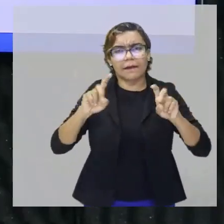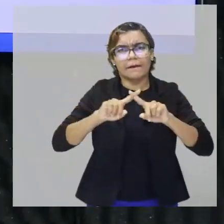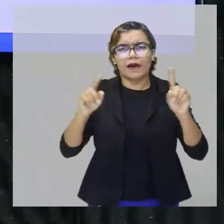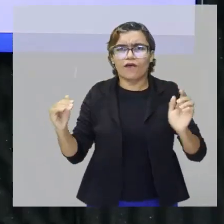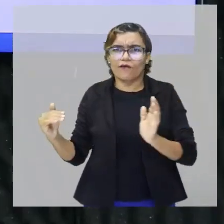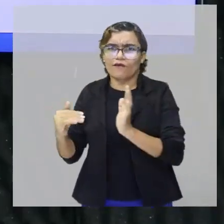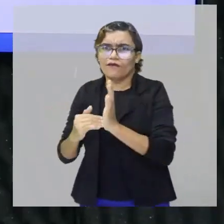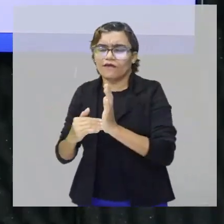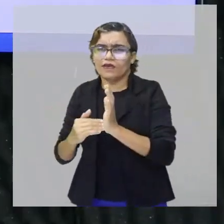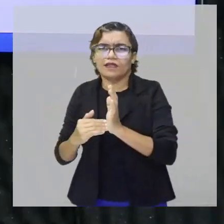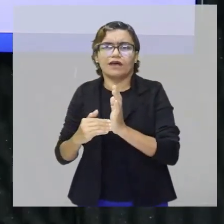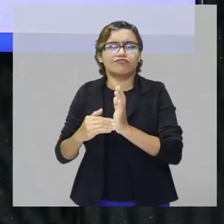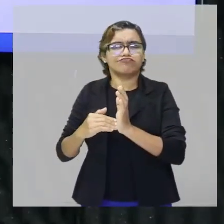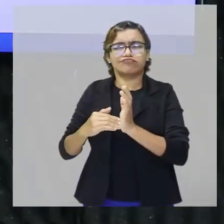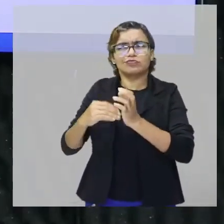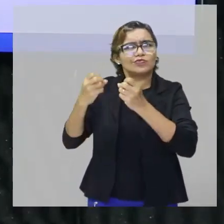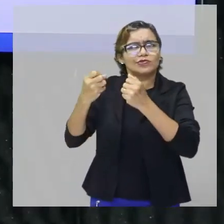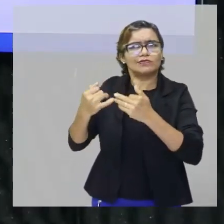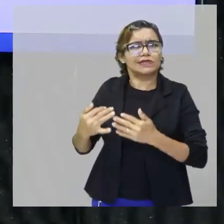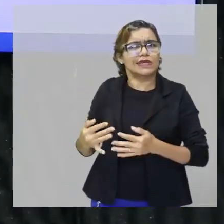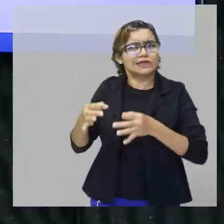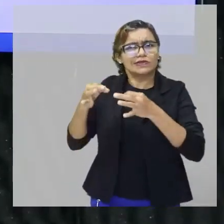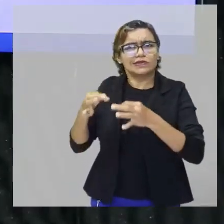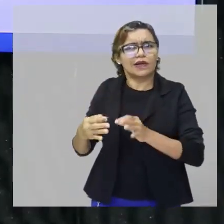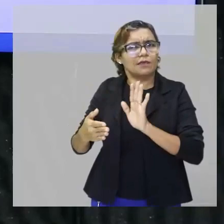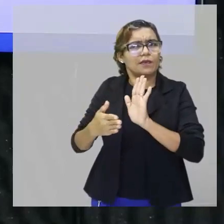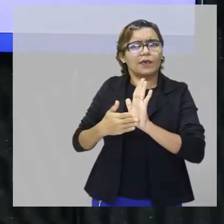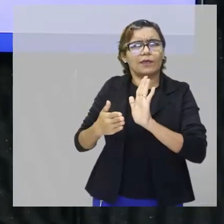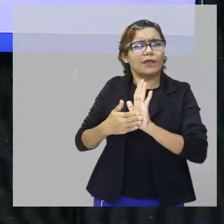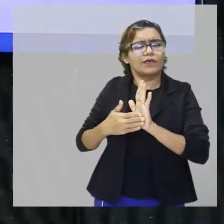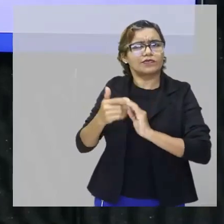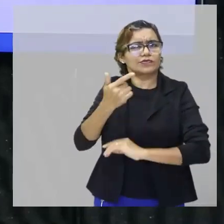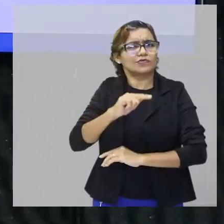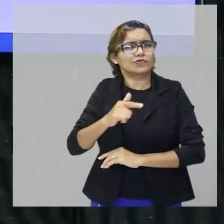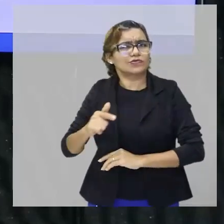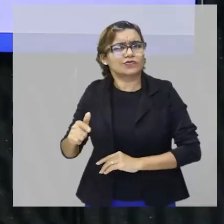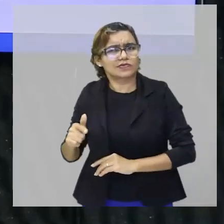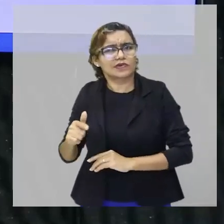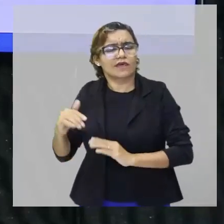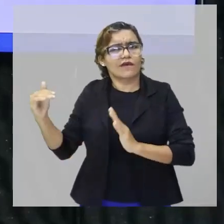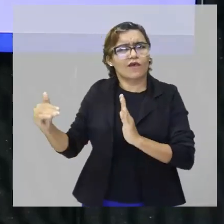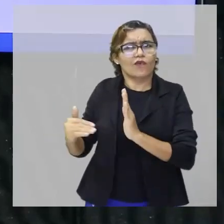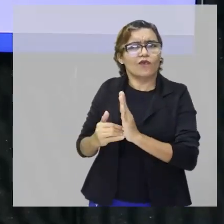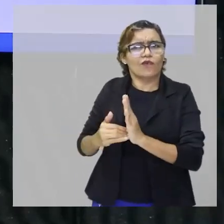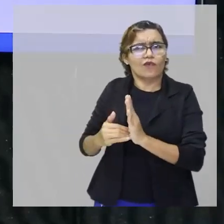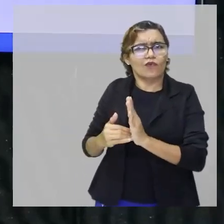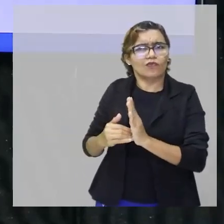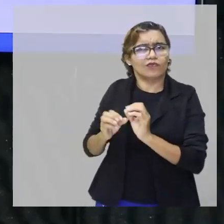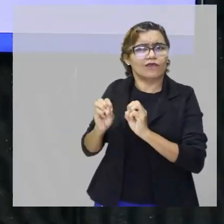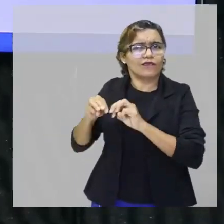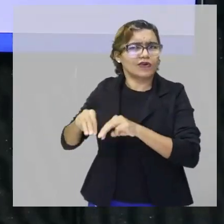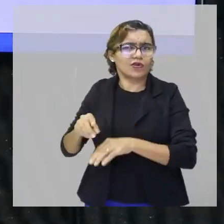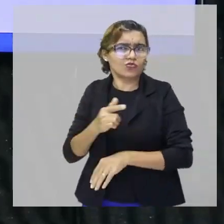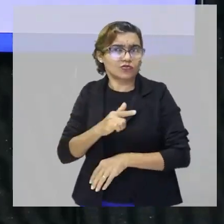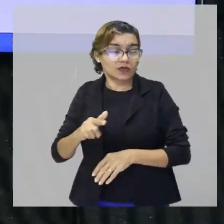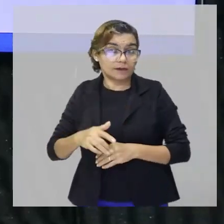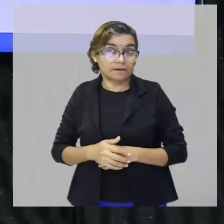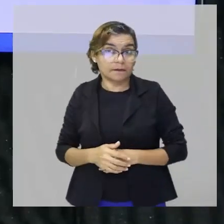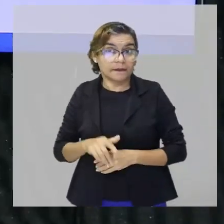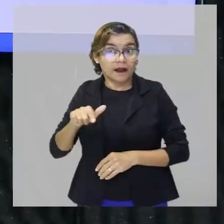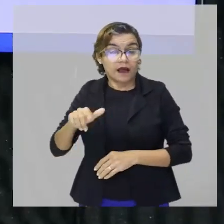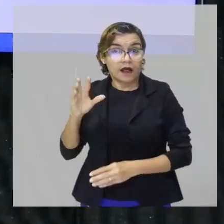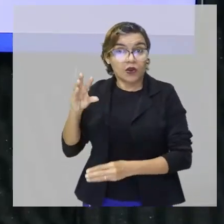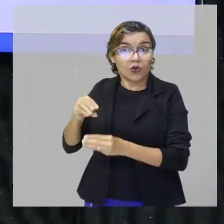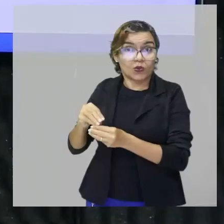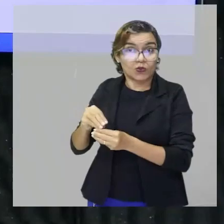existe uma reflexão, não existe uma proposta, não existe um fechamento. Ou ainda, lá na conclusão,